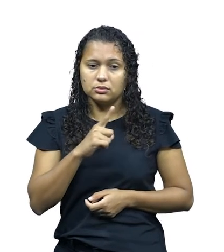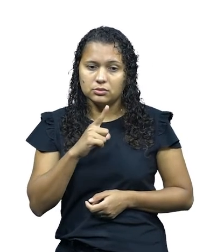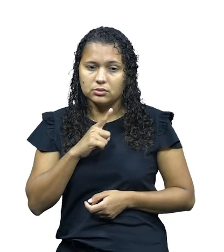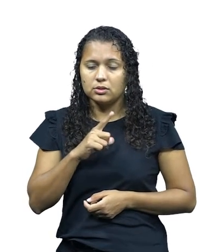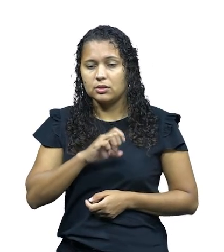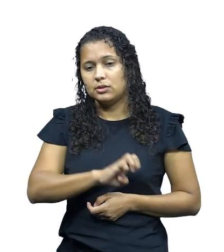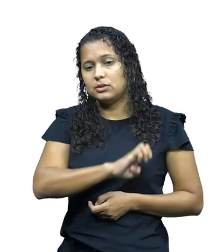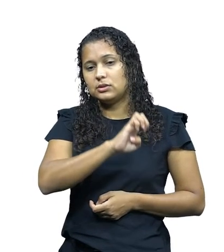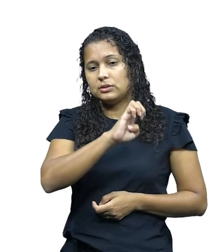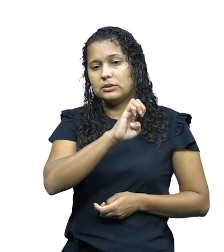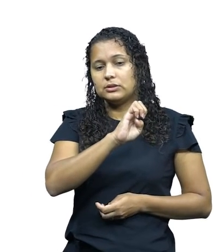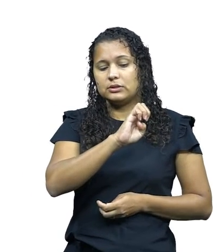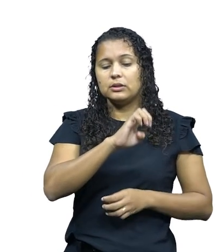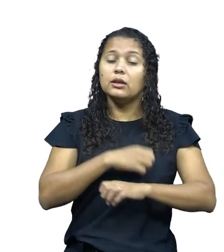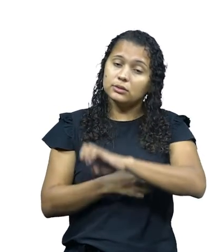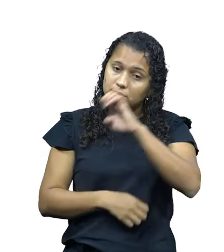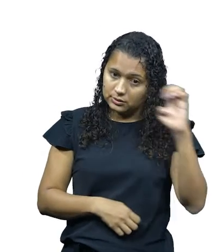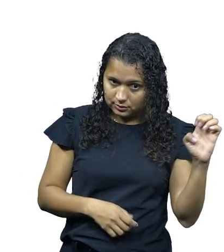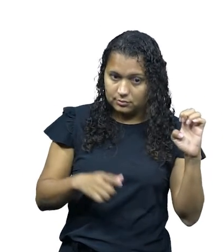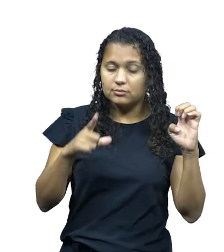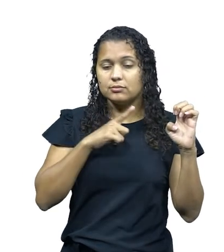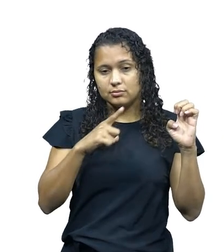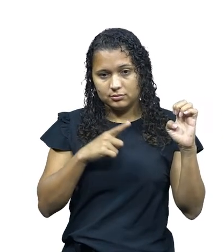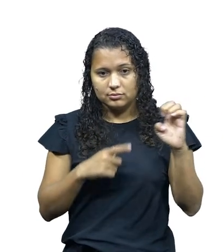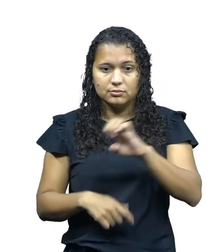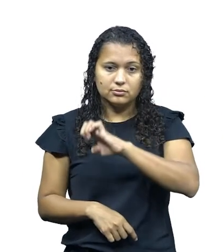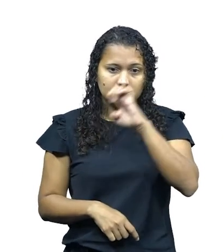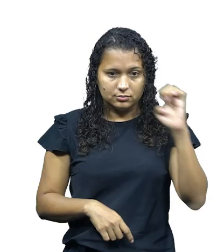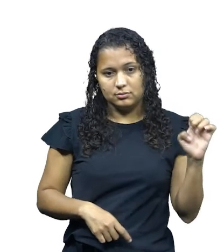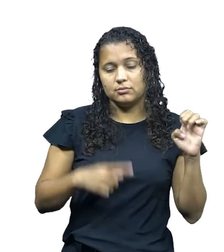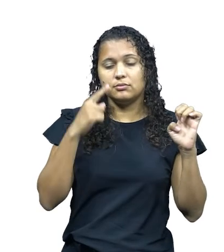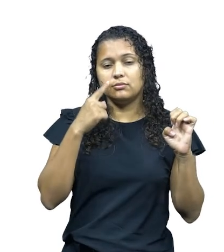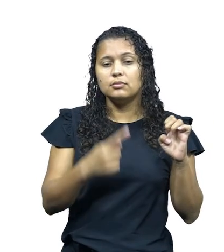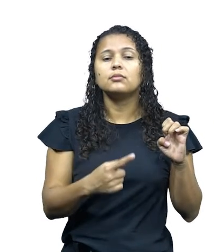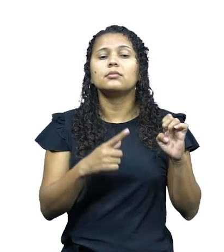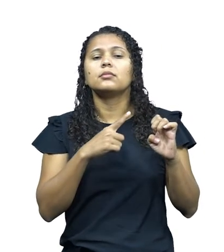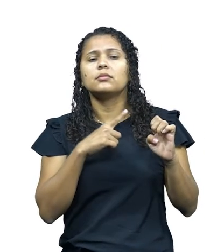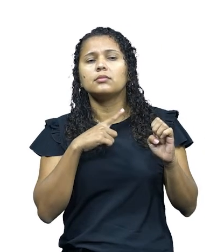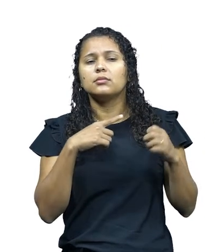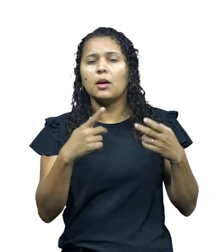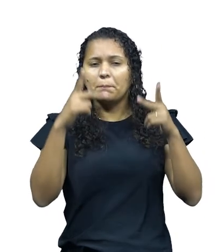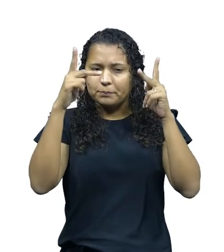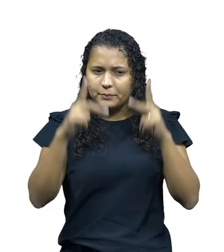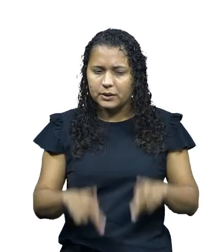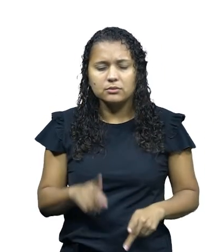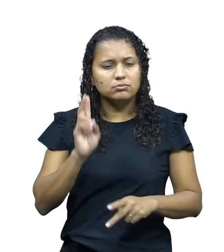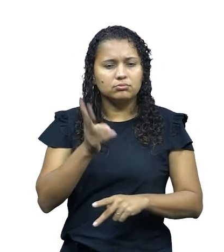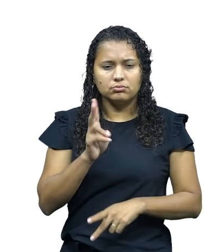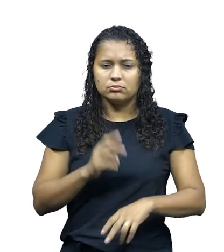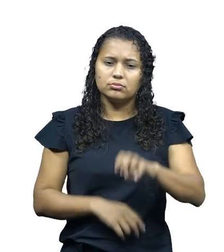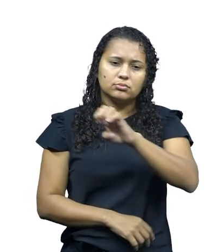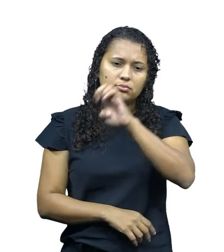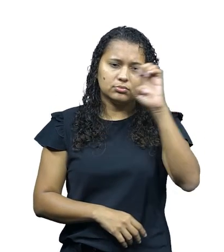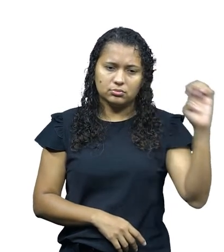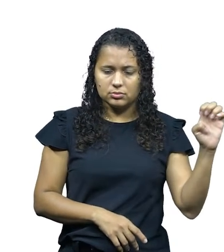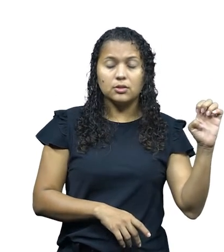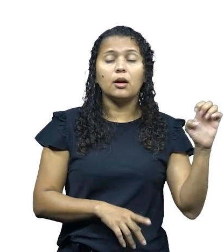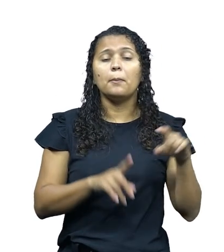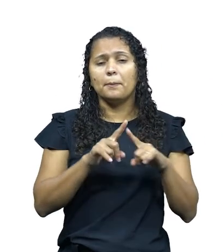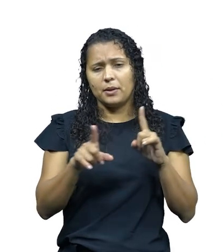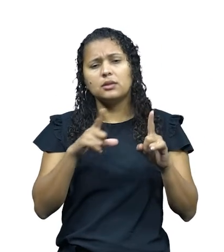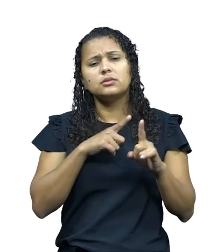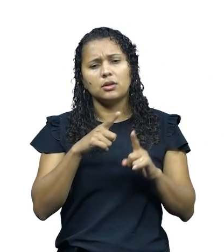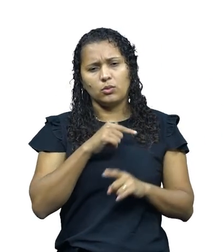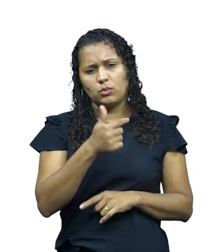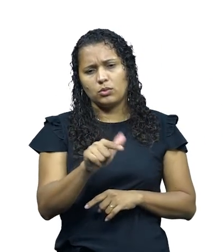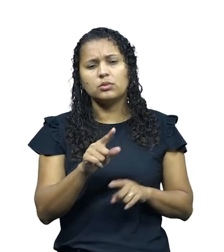gente vê aqui do lado esquerdo a vista lateral esquerda, é normalmente esse padrão, sempre pela